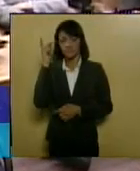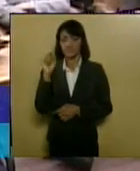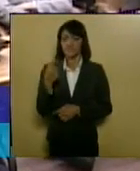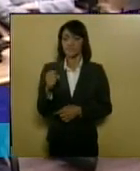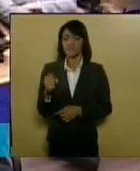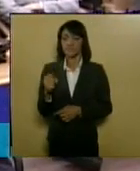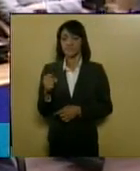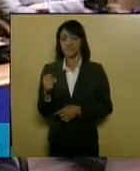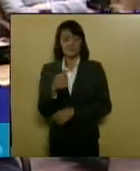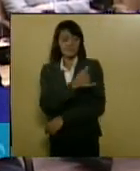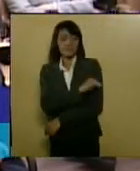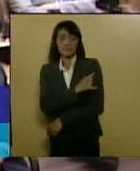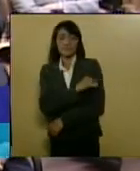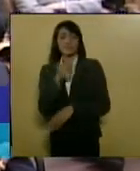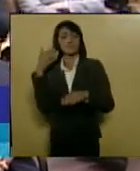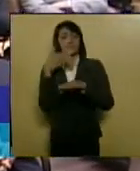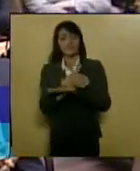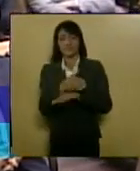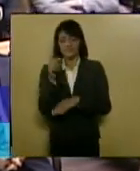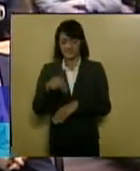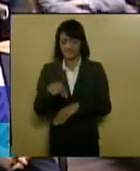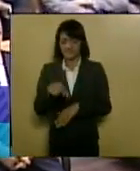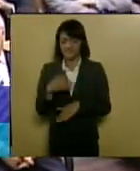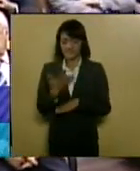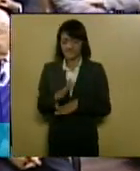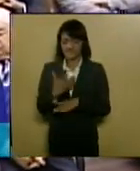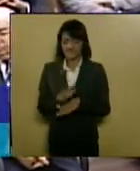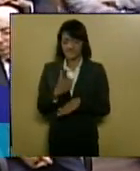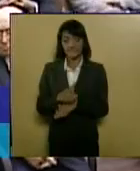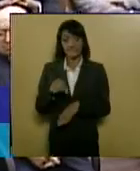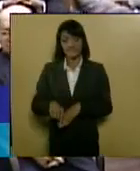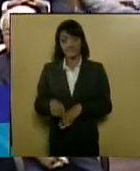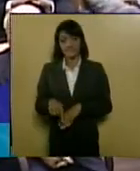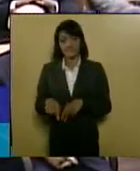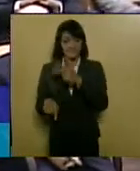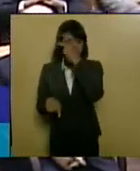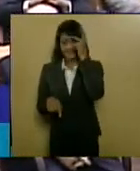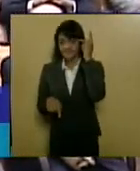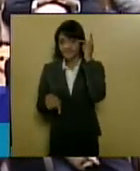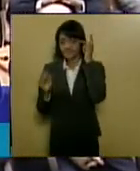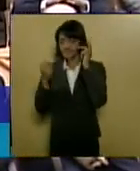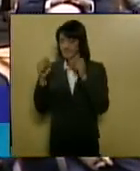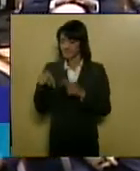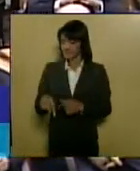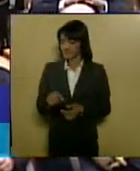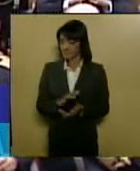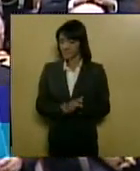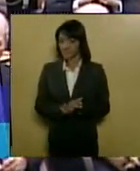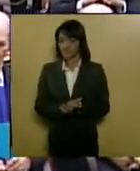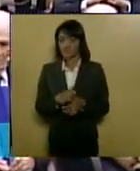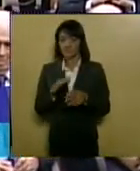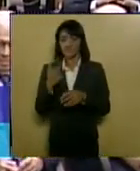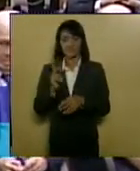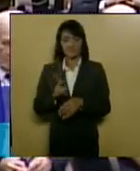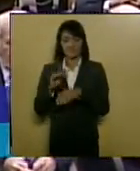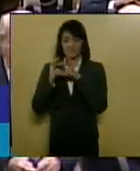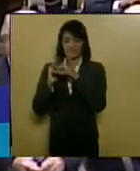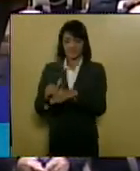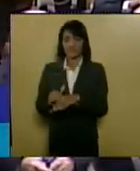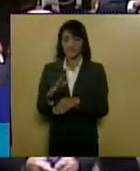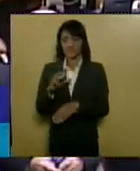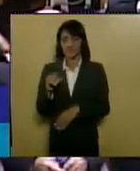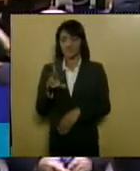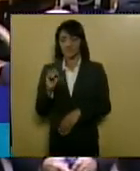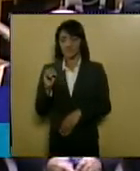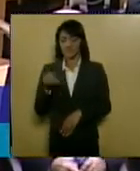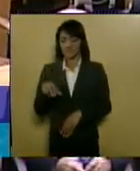Rio de Janeiro. Levamos aqui, treinamos aqui sergipanos. Eu até falava para o coronel que sempre conversa conosco, Robert